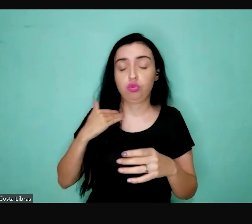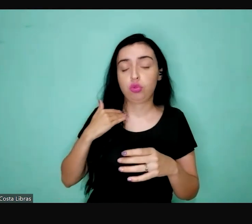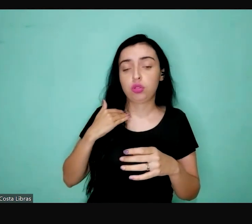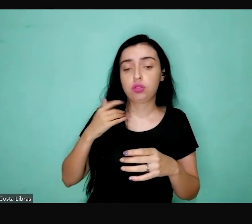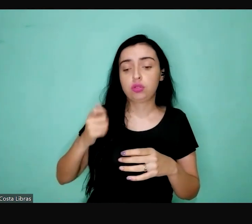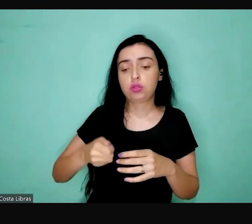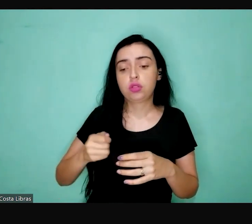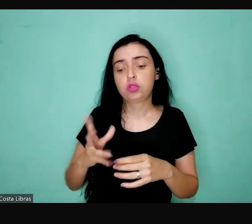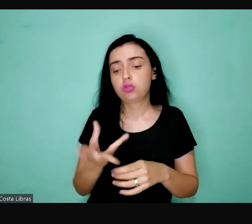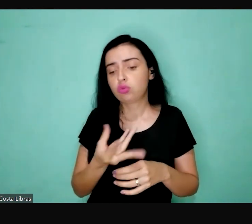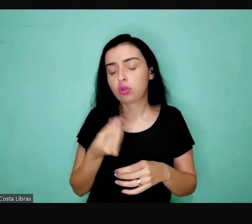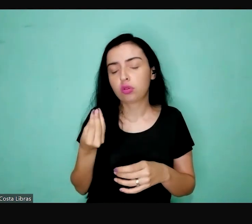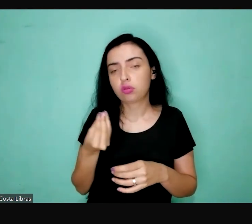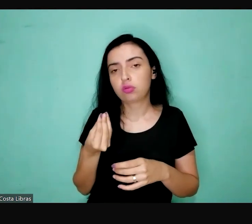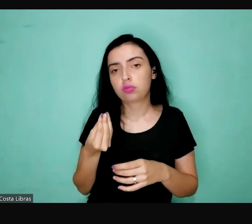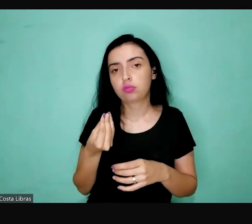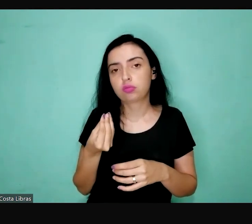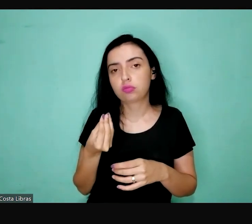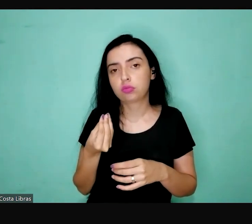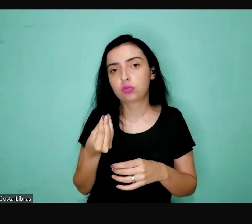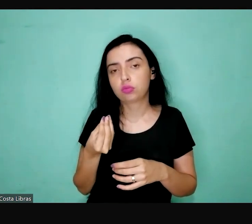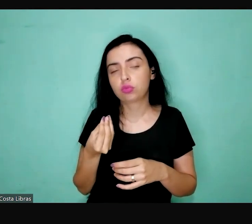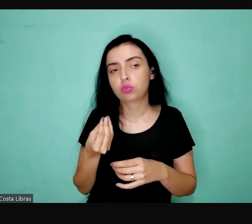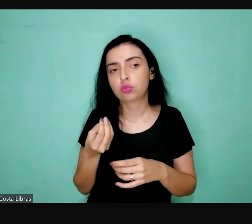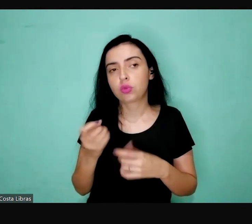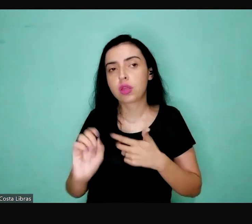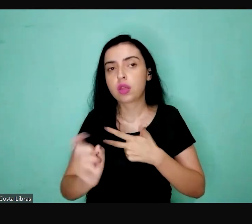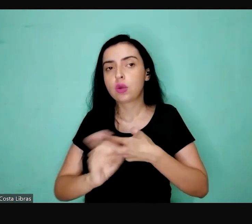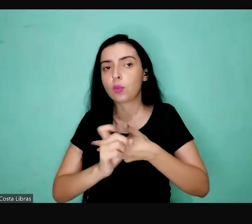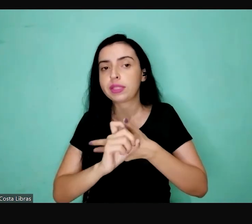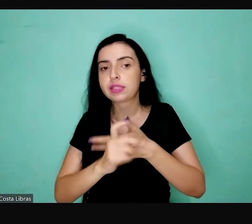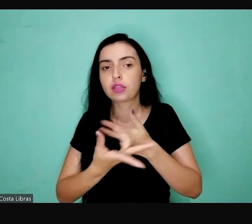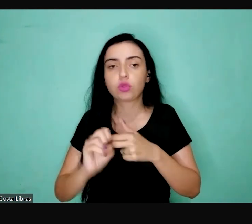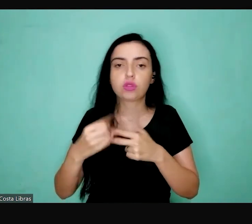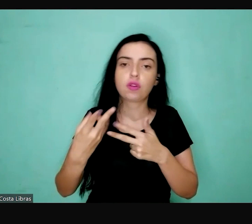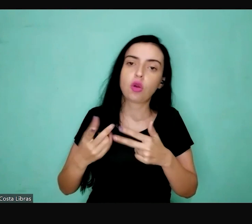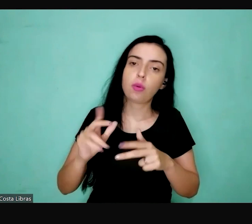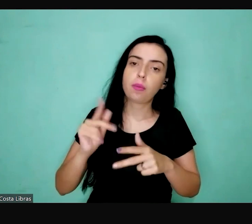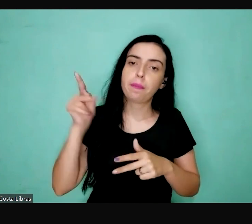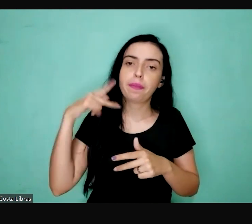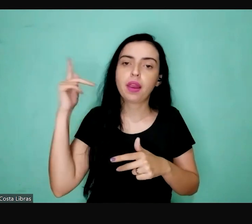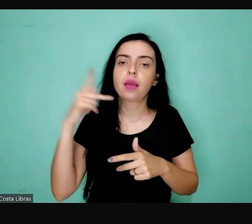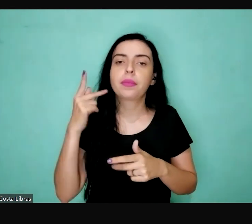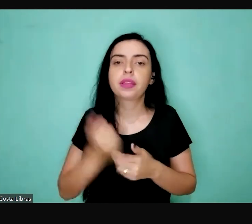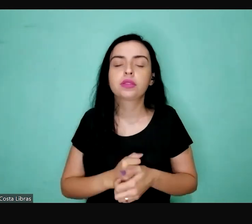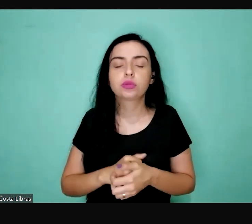geral, o executivo ou o parlamento. Então, tivemos